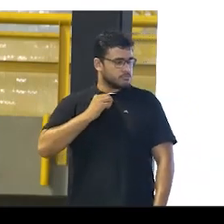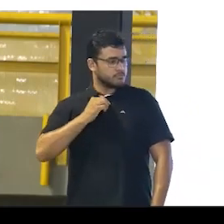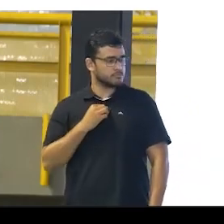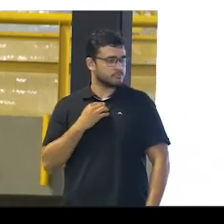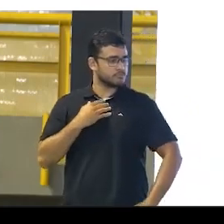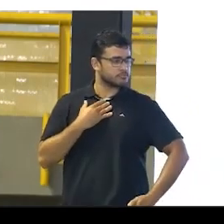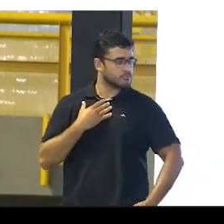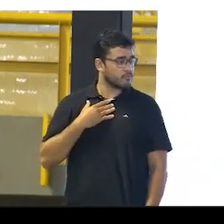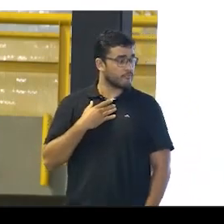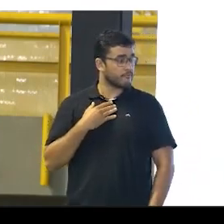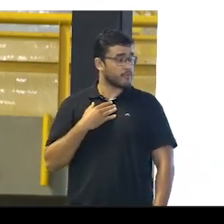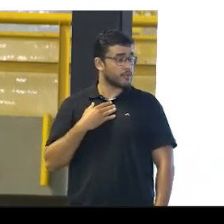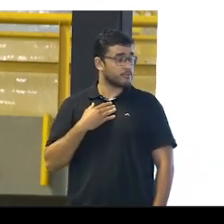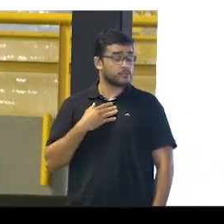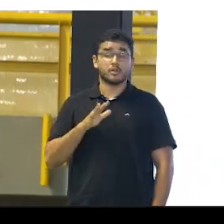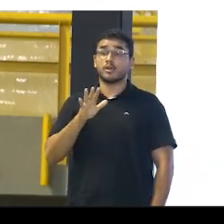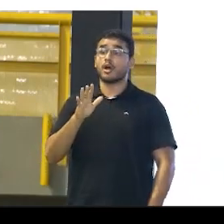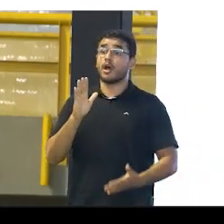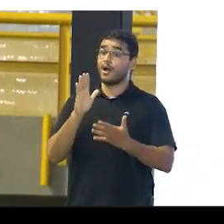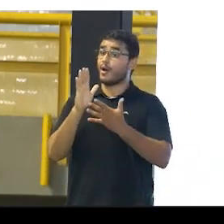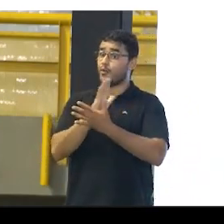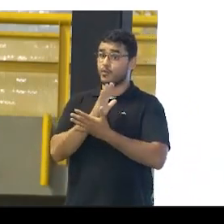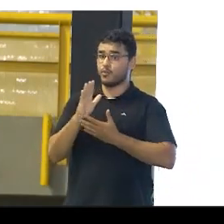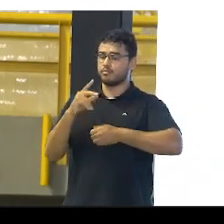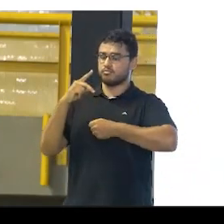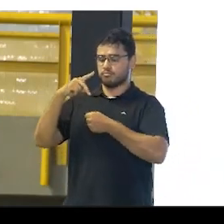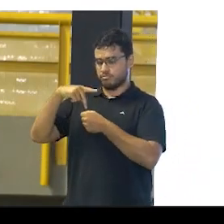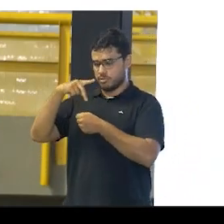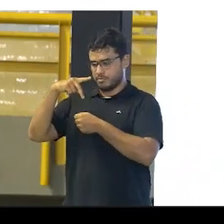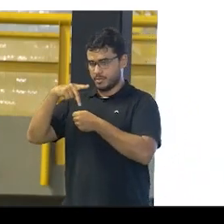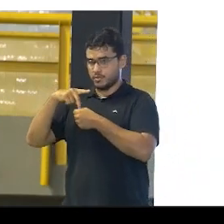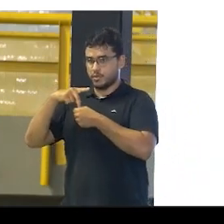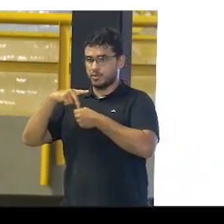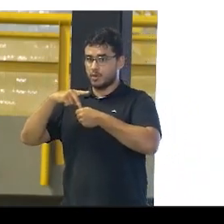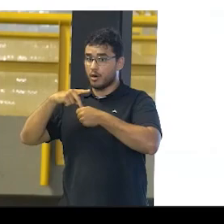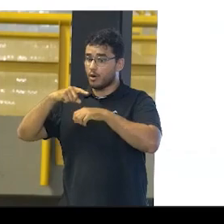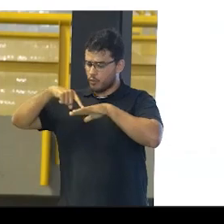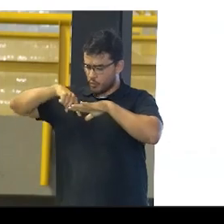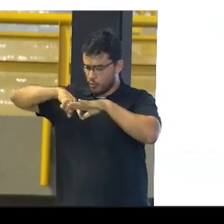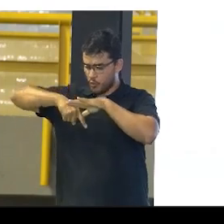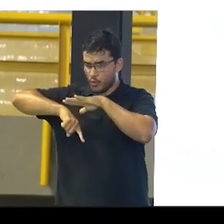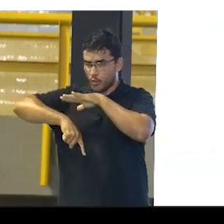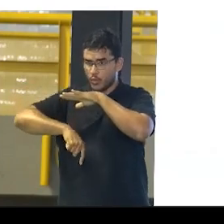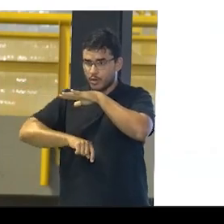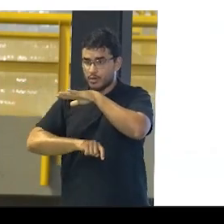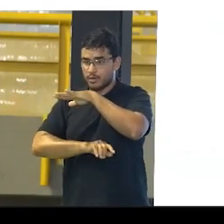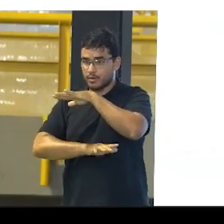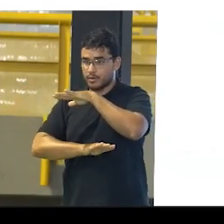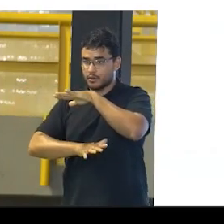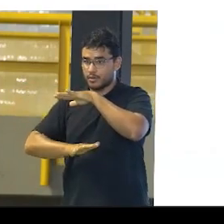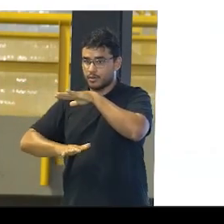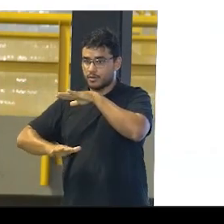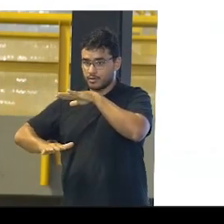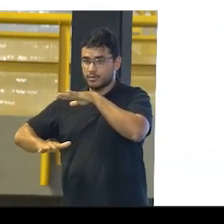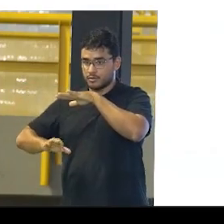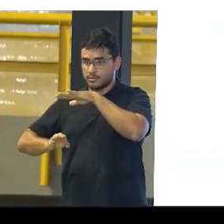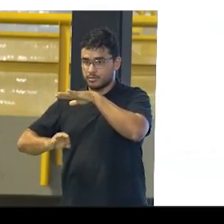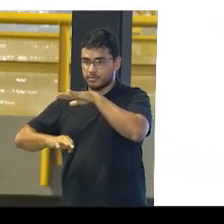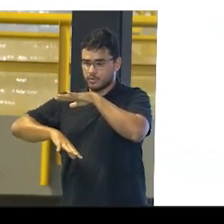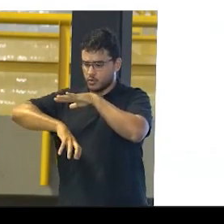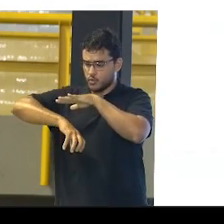seguinte, as fontes não renováveis, tá, são aquelas que demoraram muito tempo para se